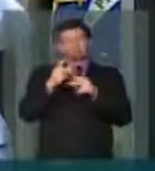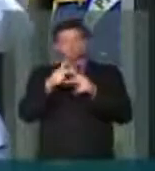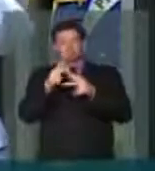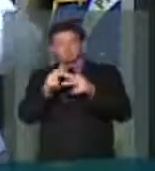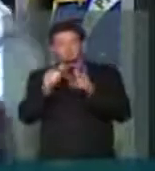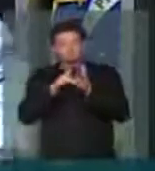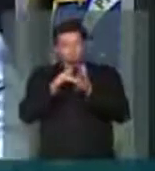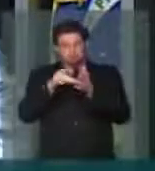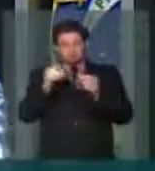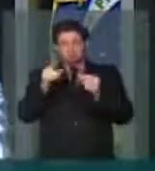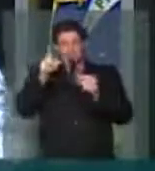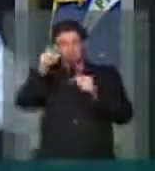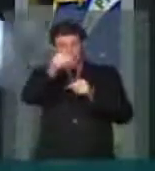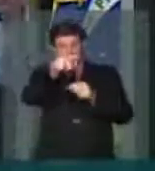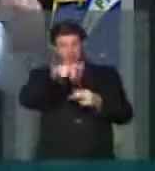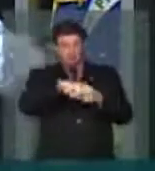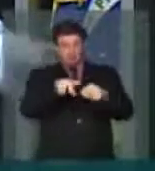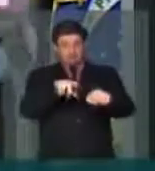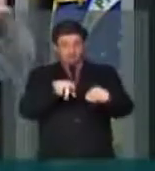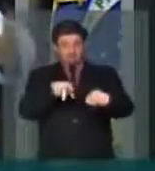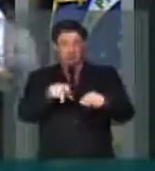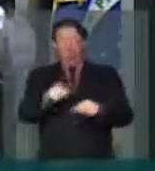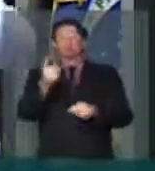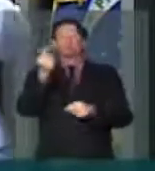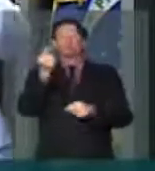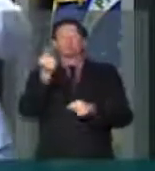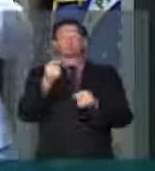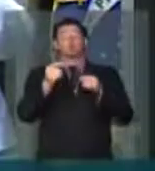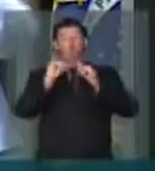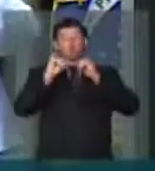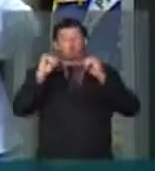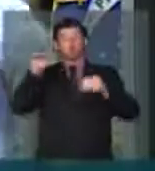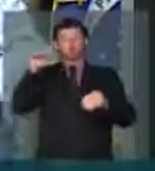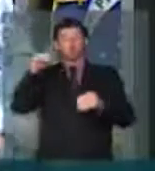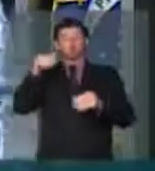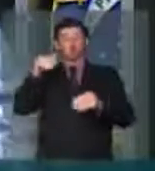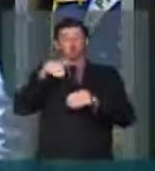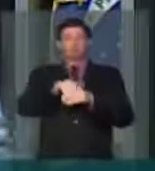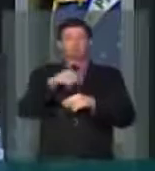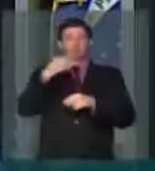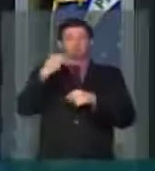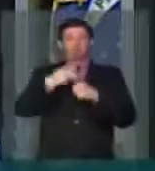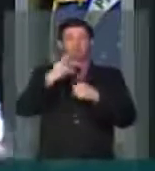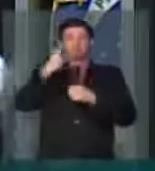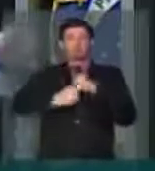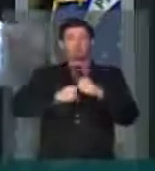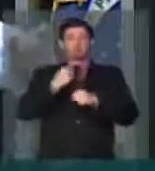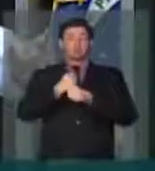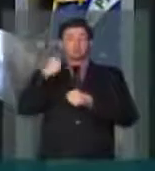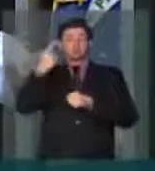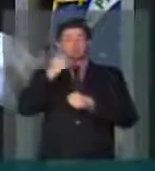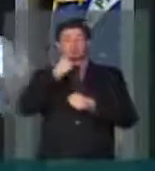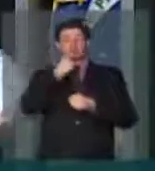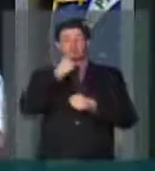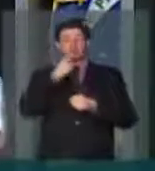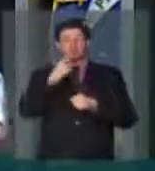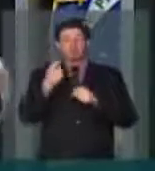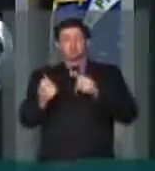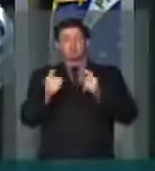ali onde ele senta, de quanto custaria a eleição municipal do ano que vem. Uma